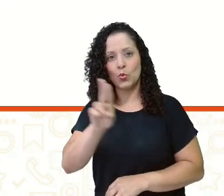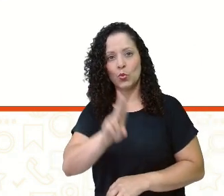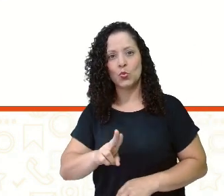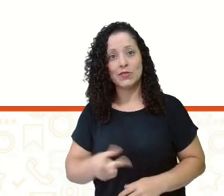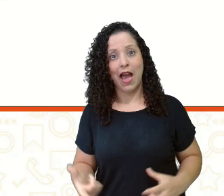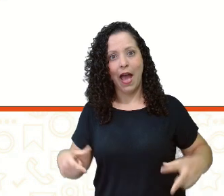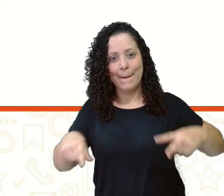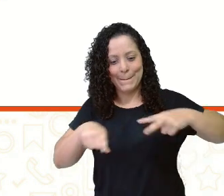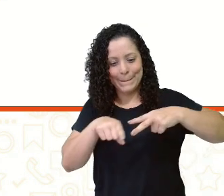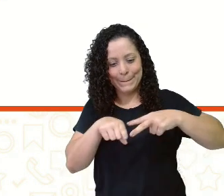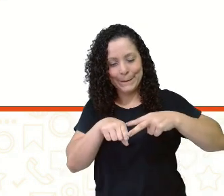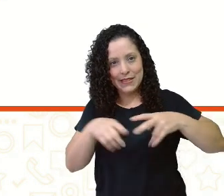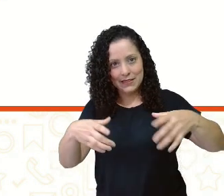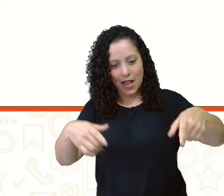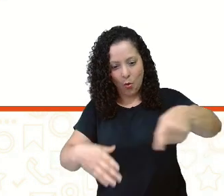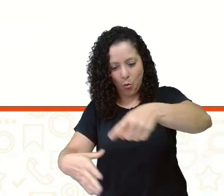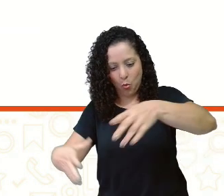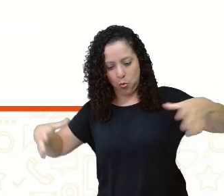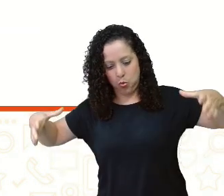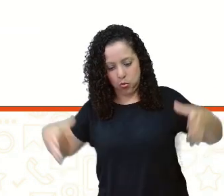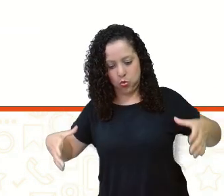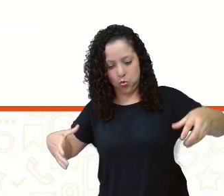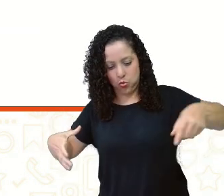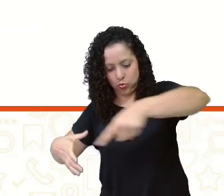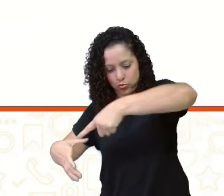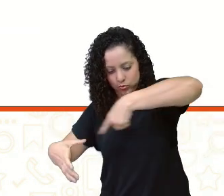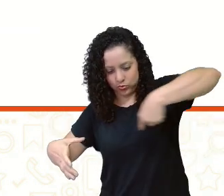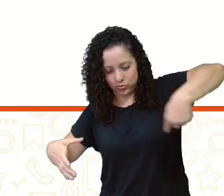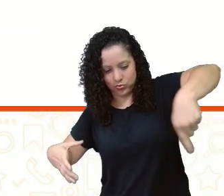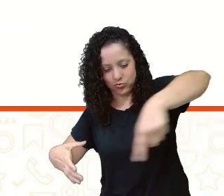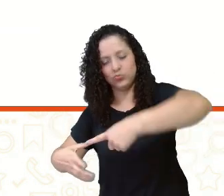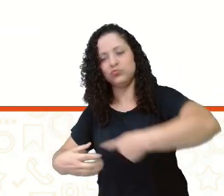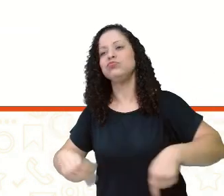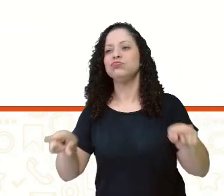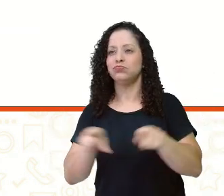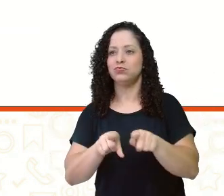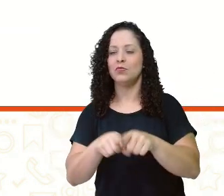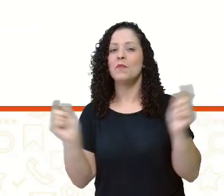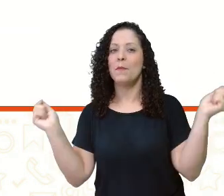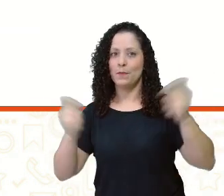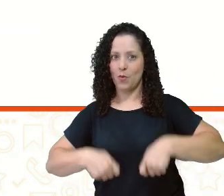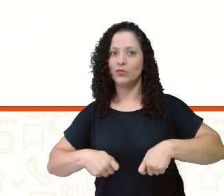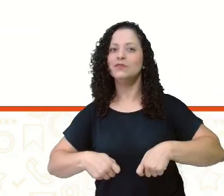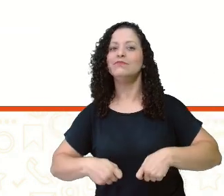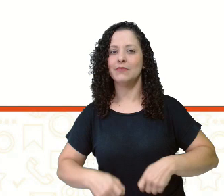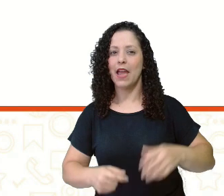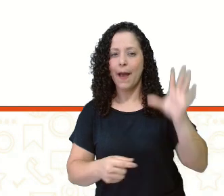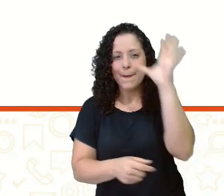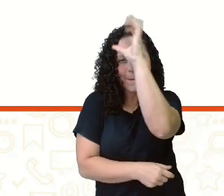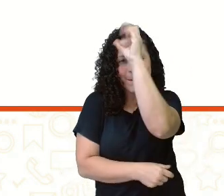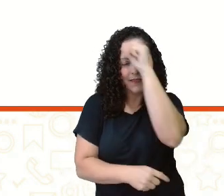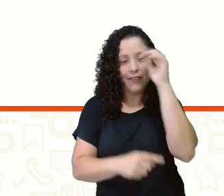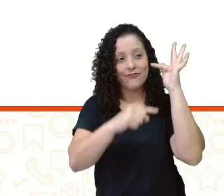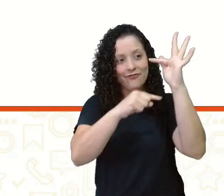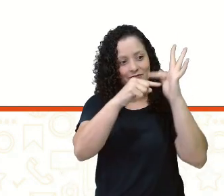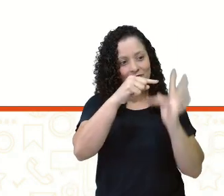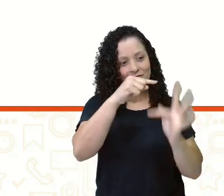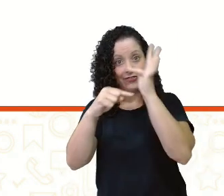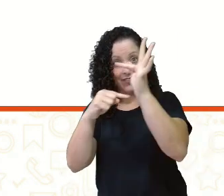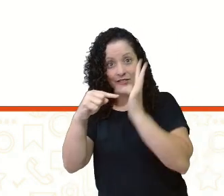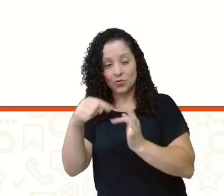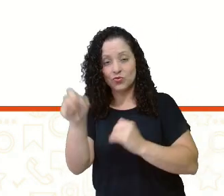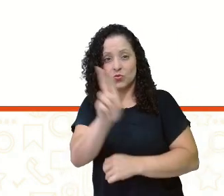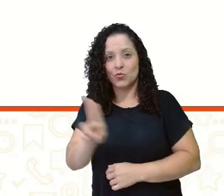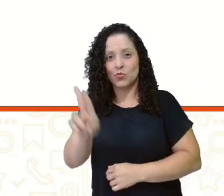e bandejas de isopor. Então, vejam que a gente pode trabalhar as frações com a representação numérica em